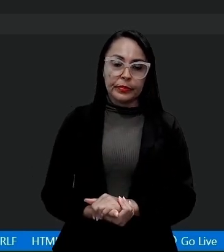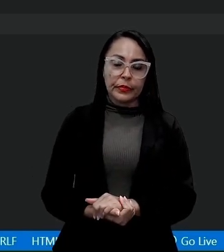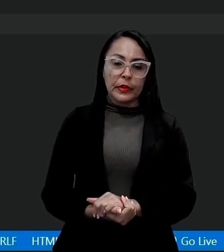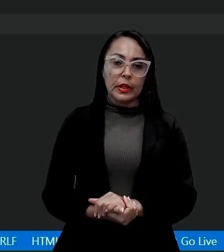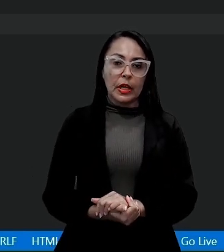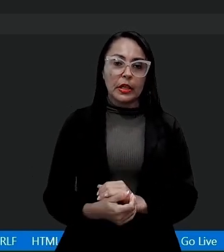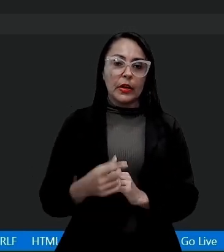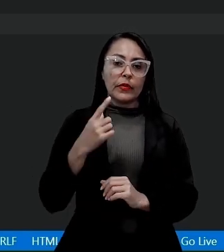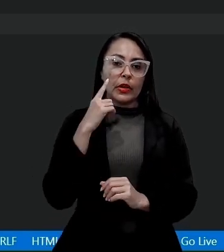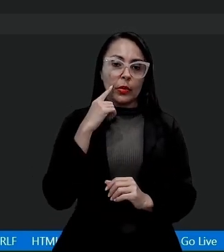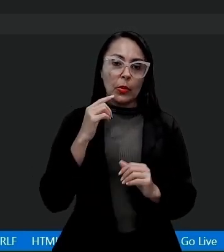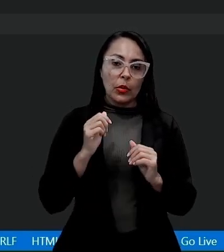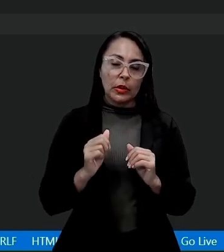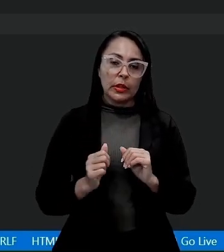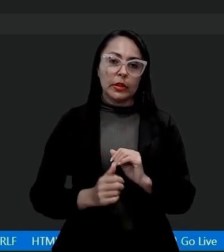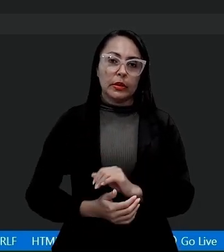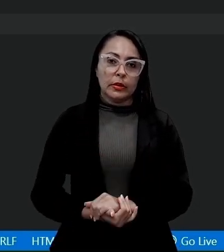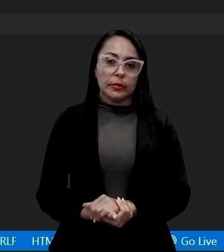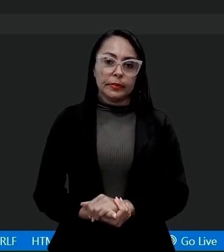do Sith.